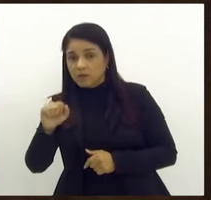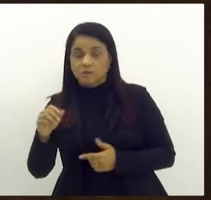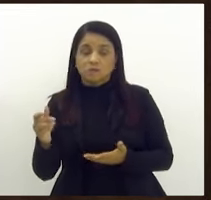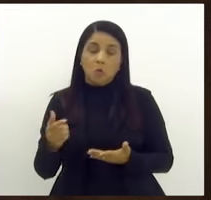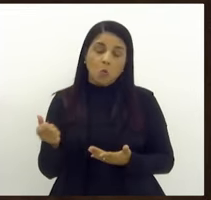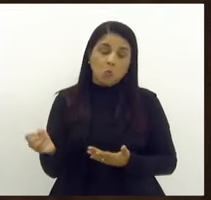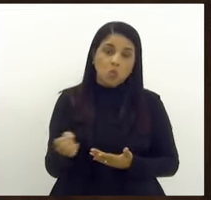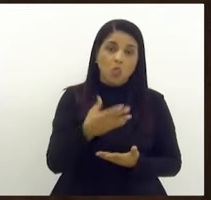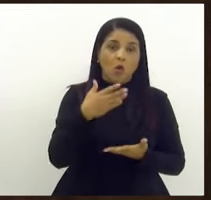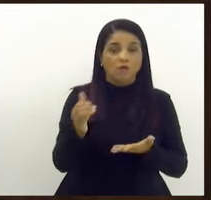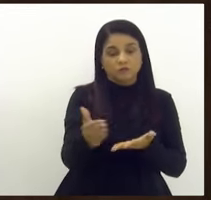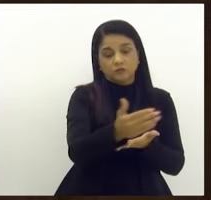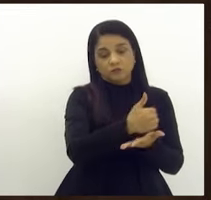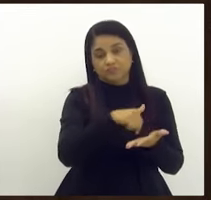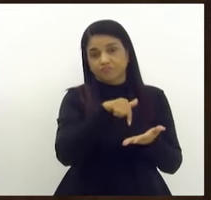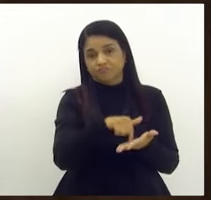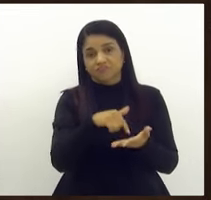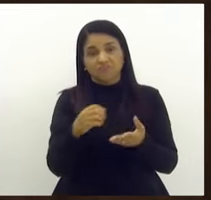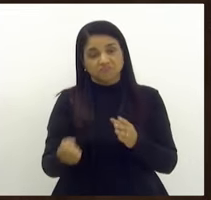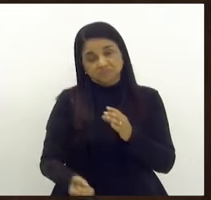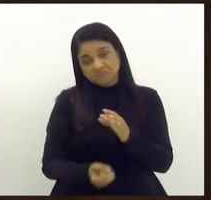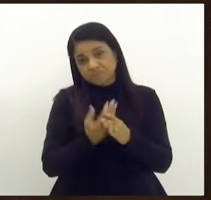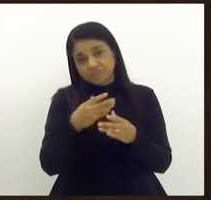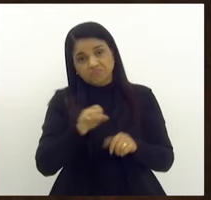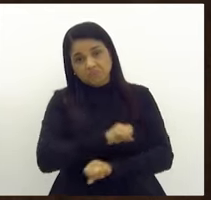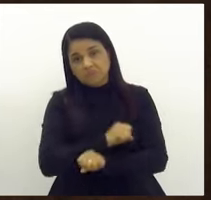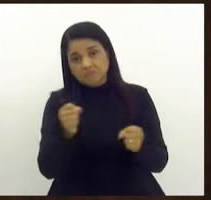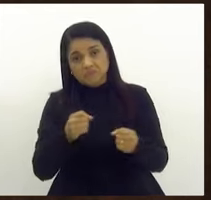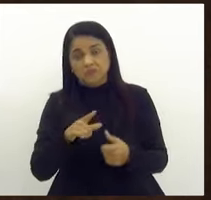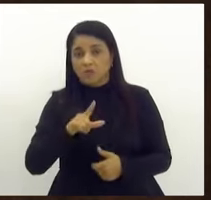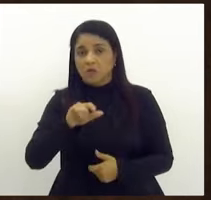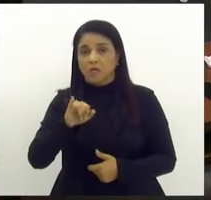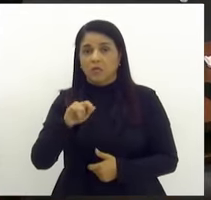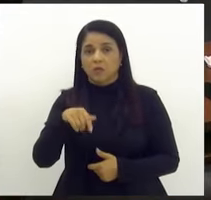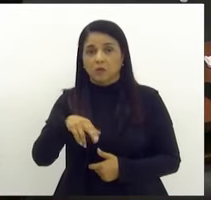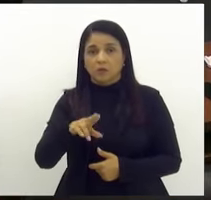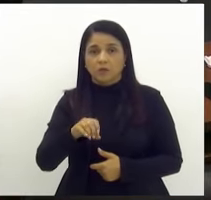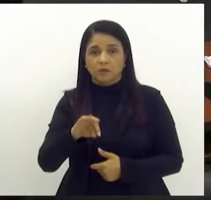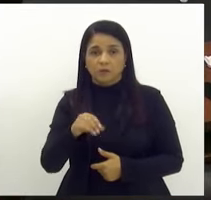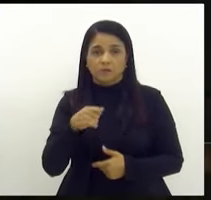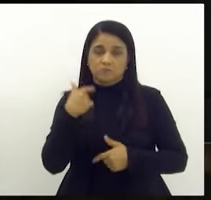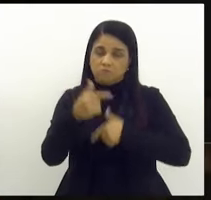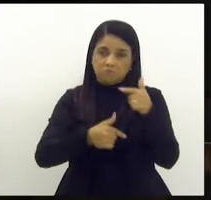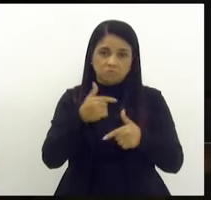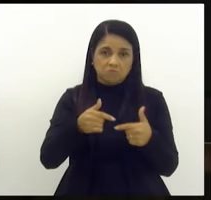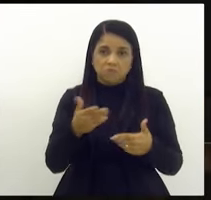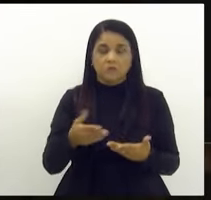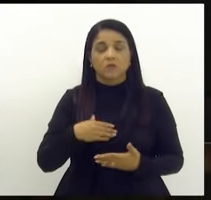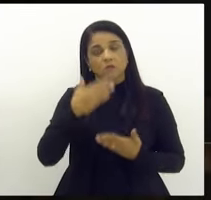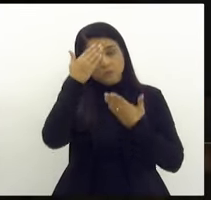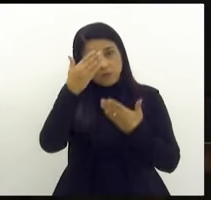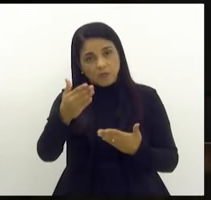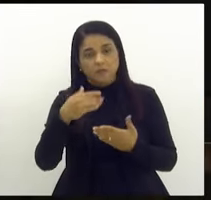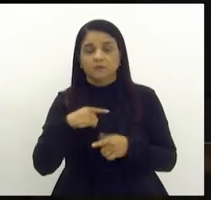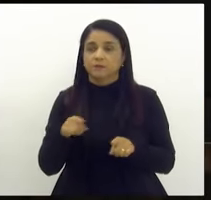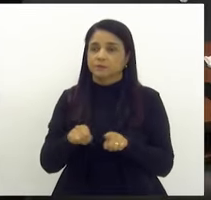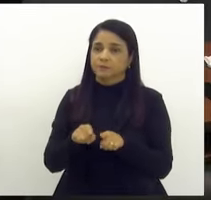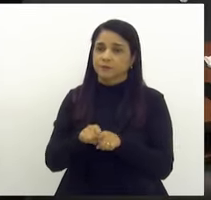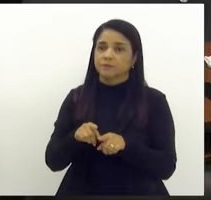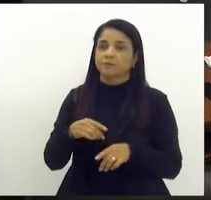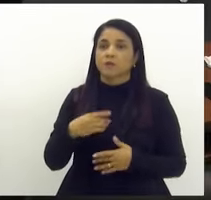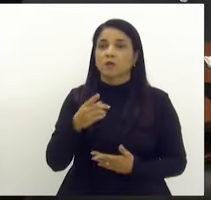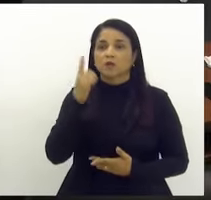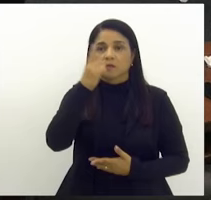novos não tem como mais criar então a gente só pode trabalhar com al obrigado senhor presidente Obrigado Deputado luí Deputado Rodrigo senhor